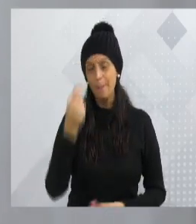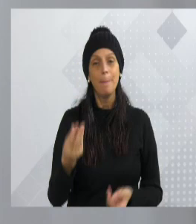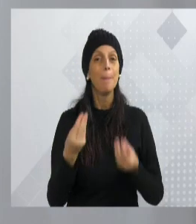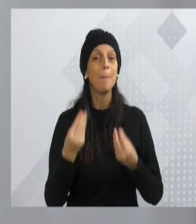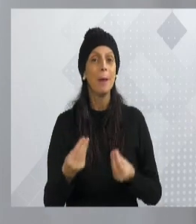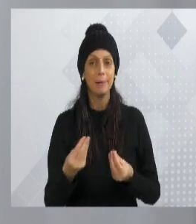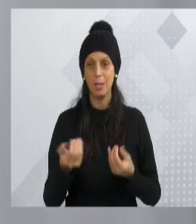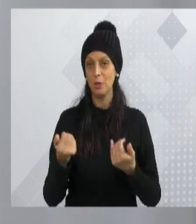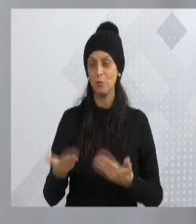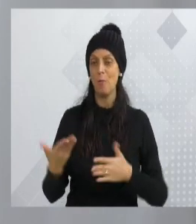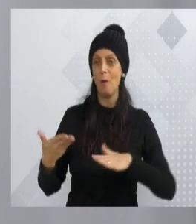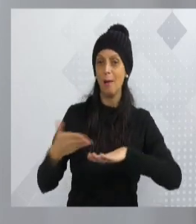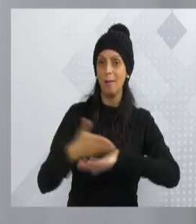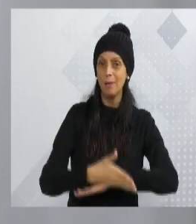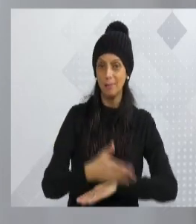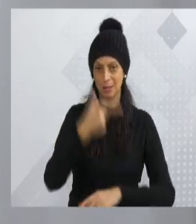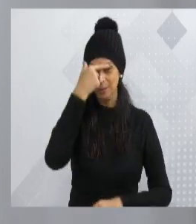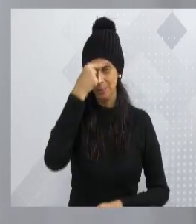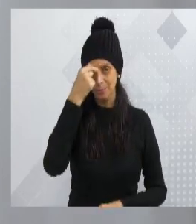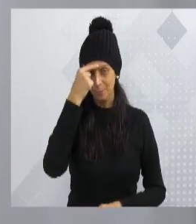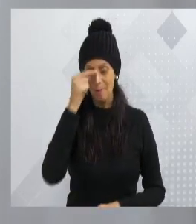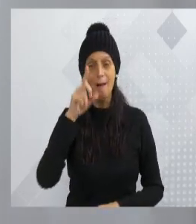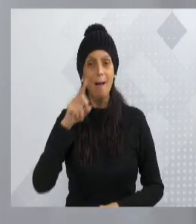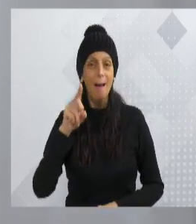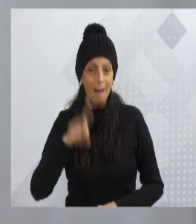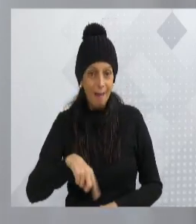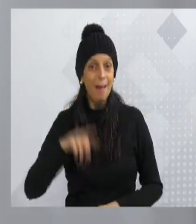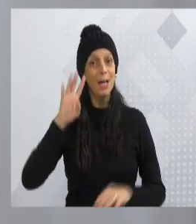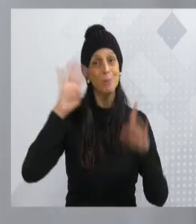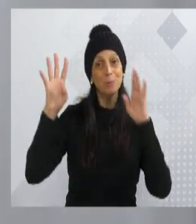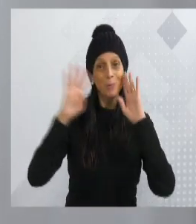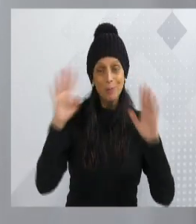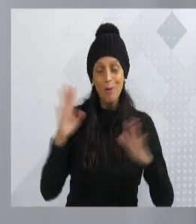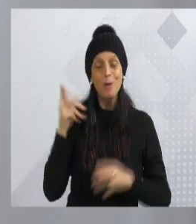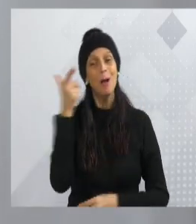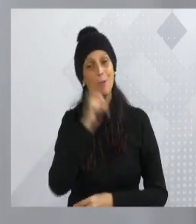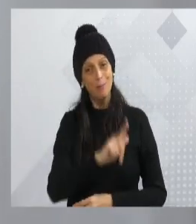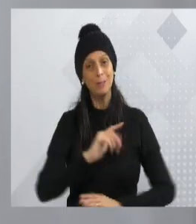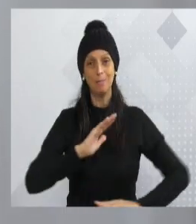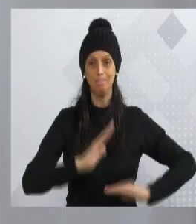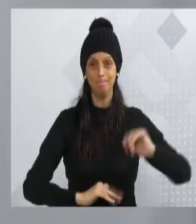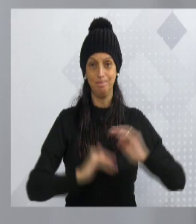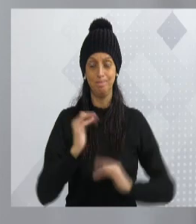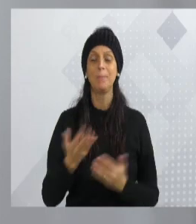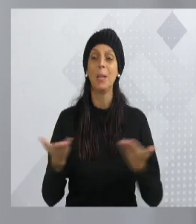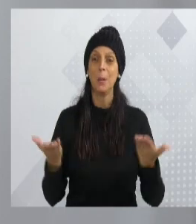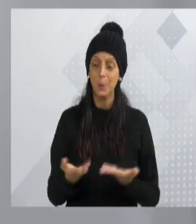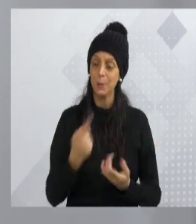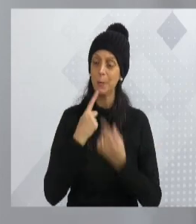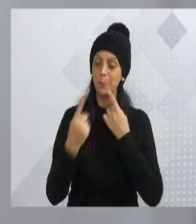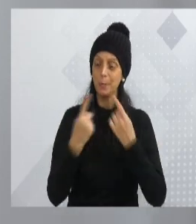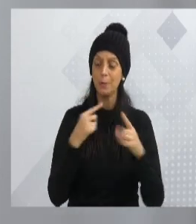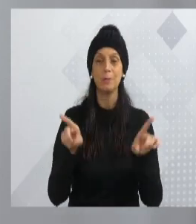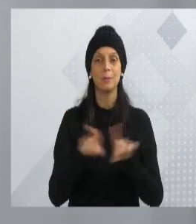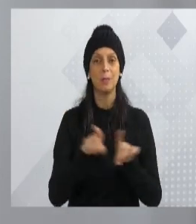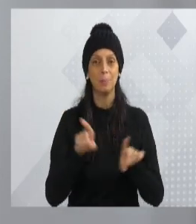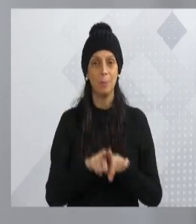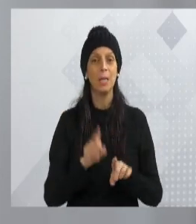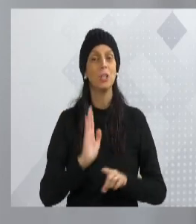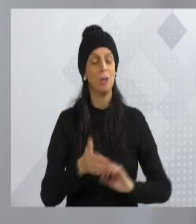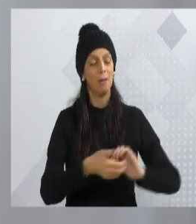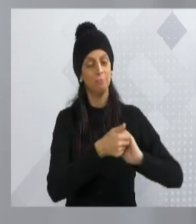na verdade ao sonho Universitário que era inclusive dizer que tivemos hoje conversando dialogando parabenizar também toda movimentação